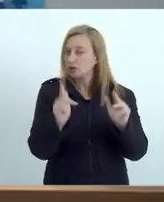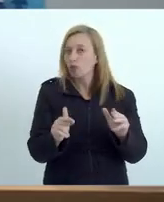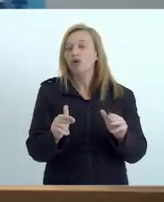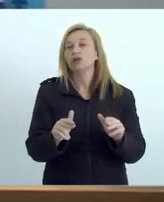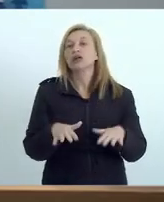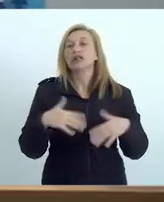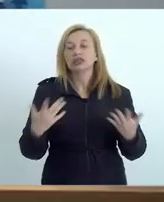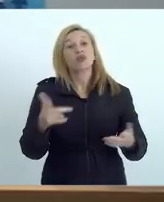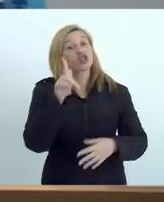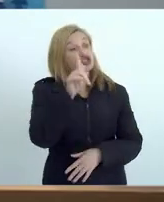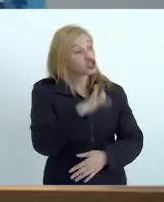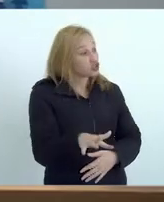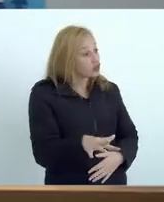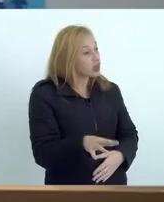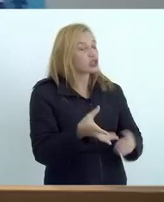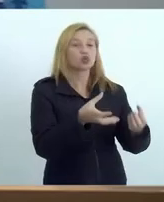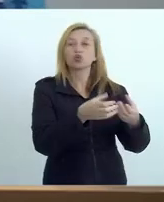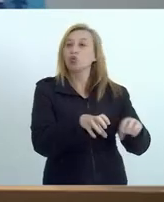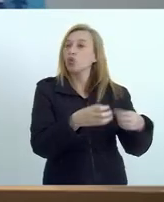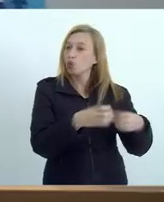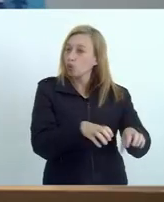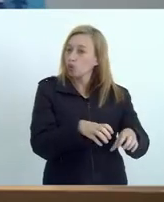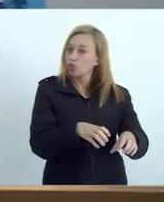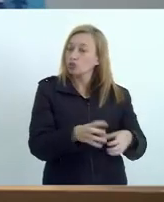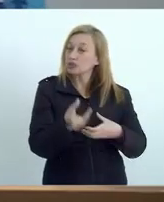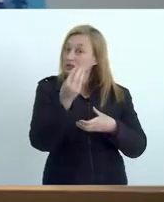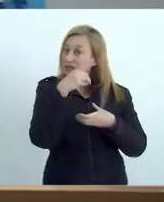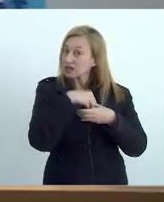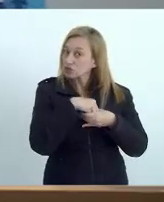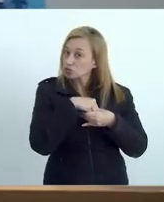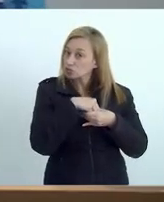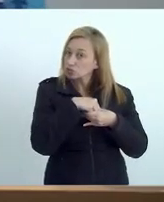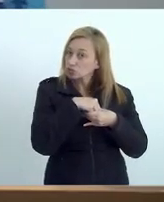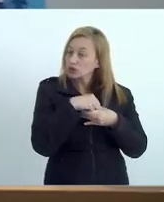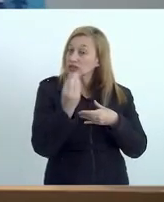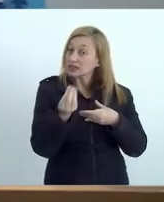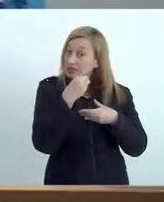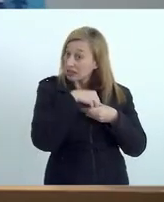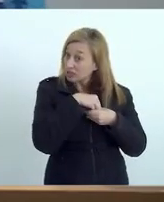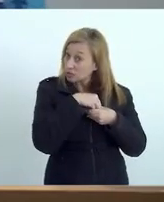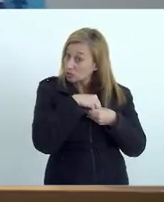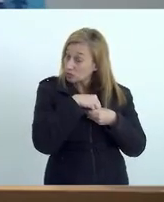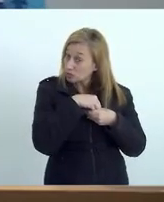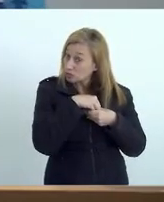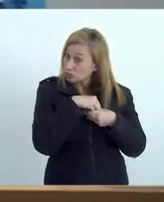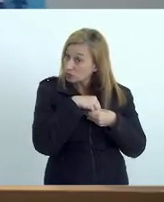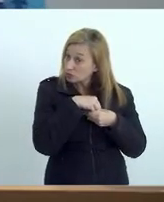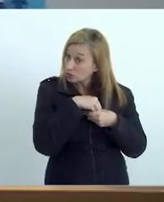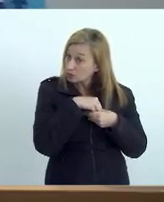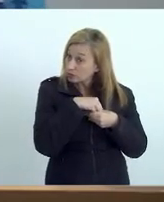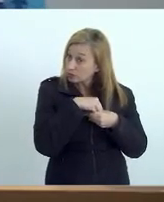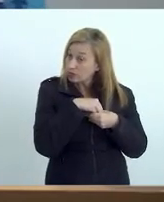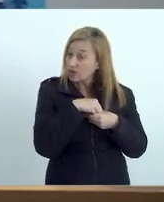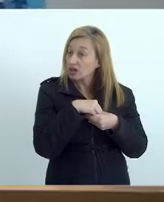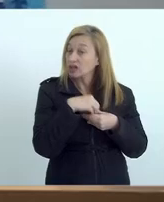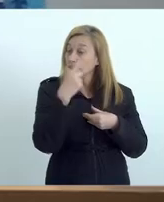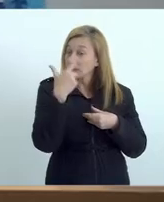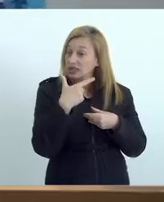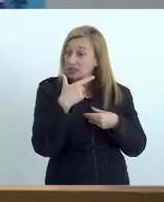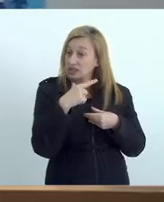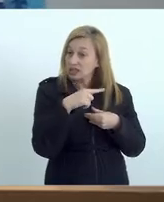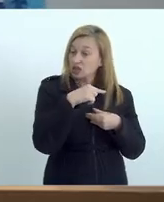então é diferente de um concurso externo externo para serem